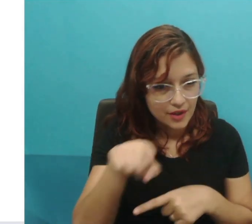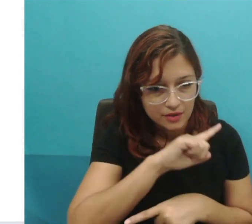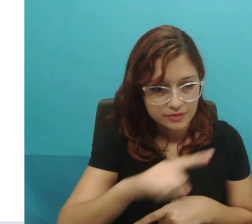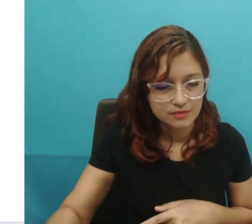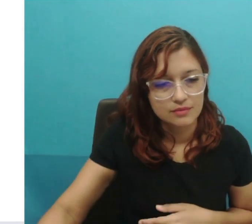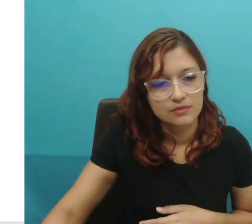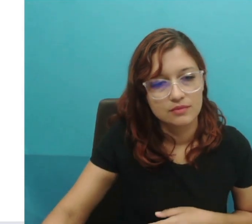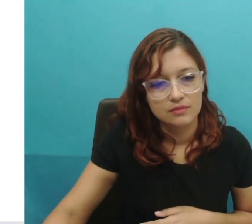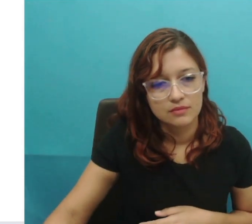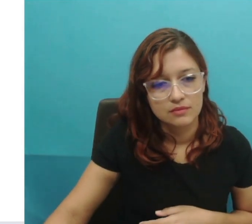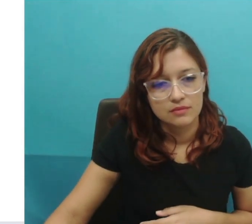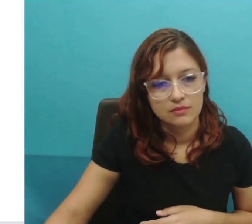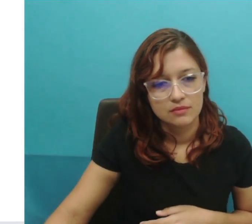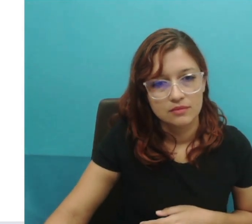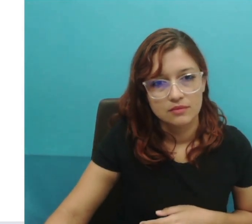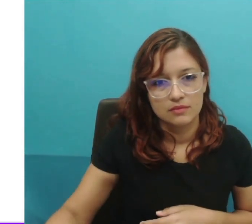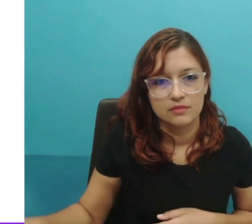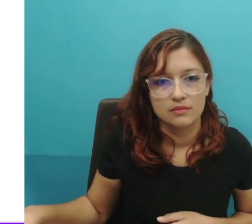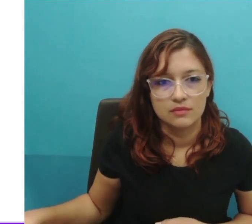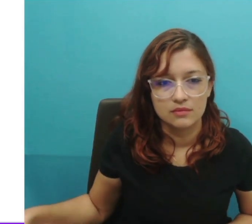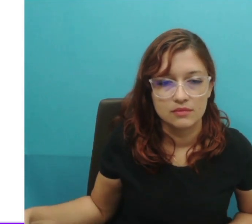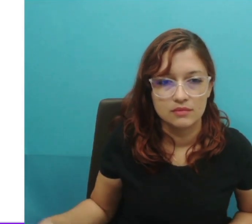regra.